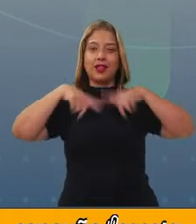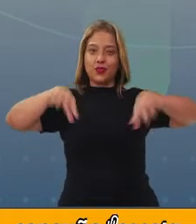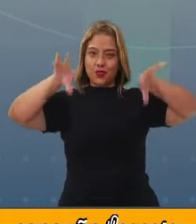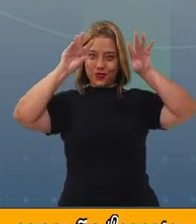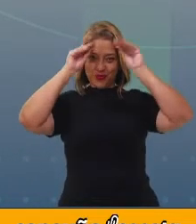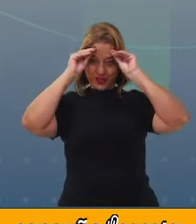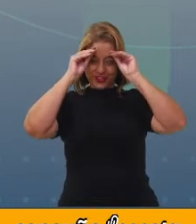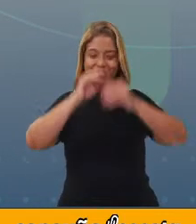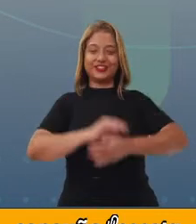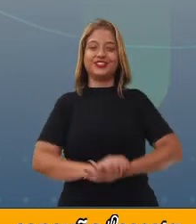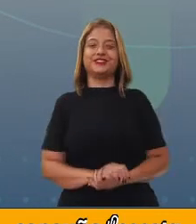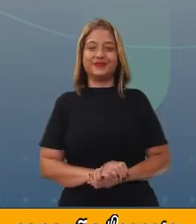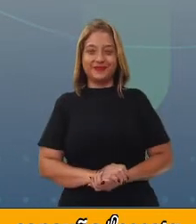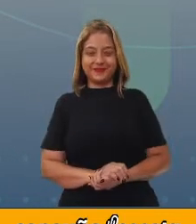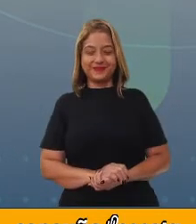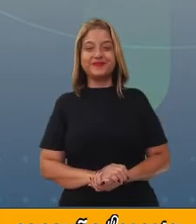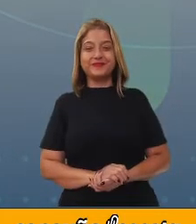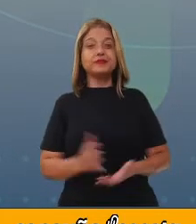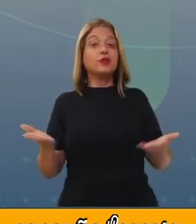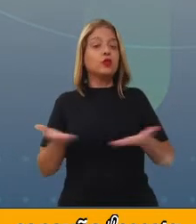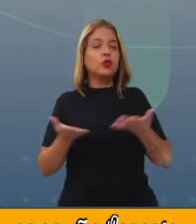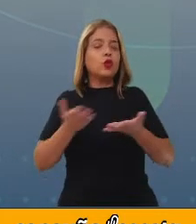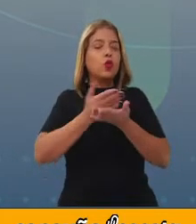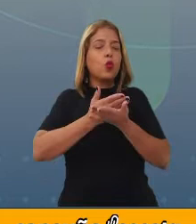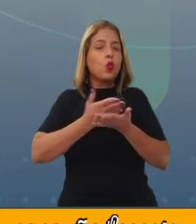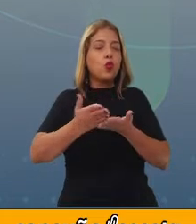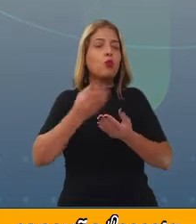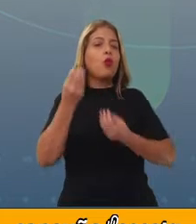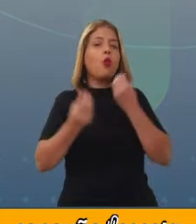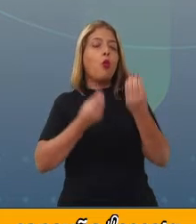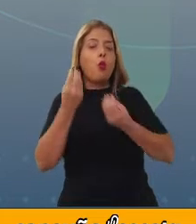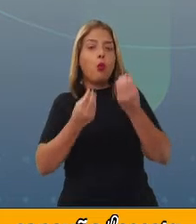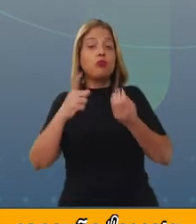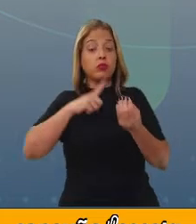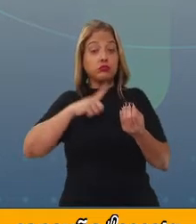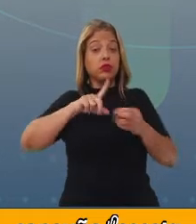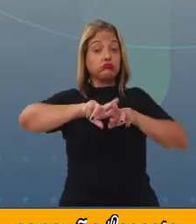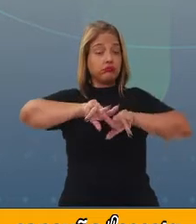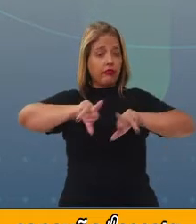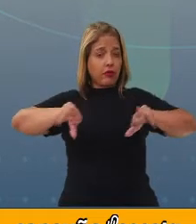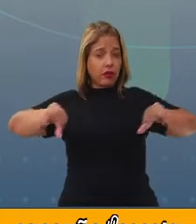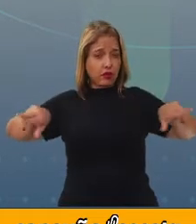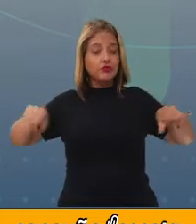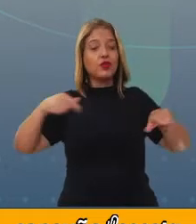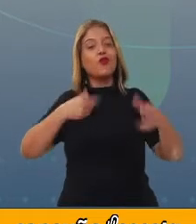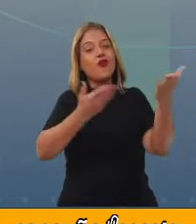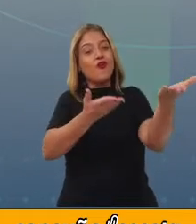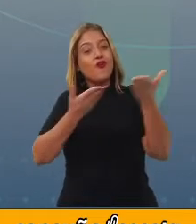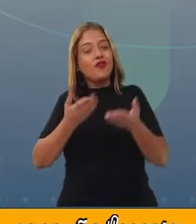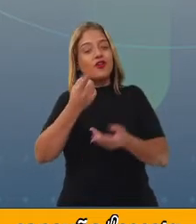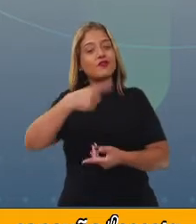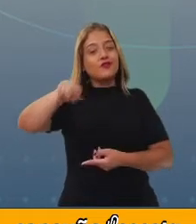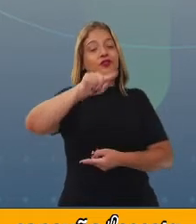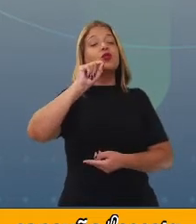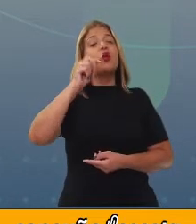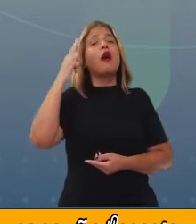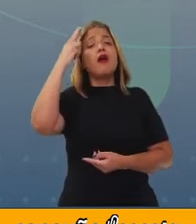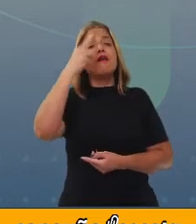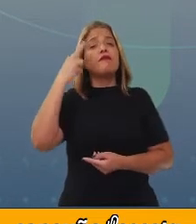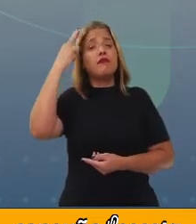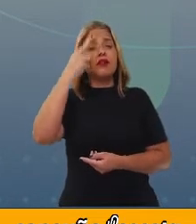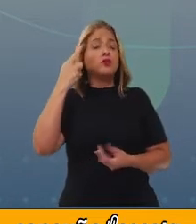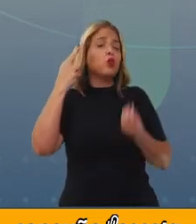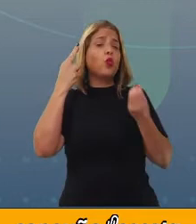linguísticas. Para nós começarmos a pensar um pouquinho a respeito das variações, quero convidar você a refletir comigo a respeito